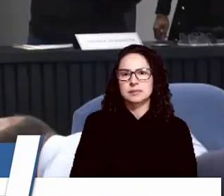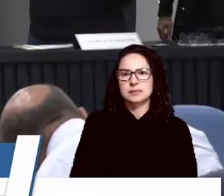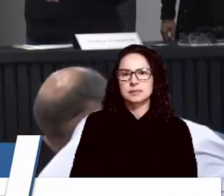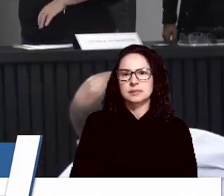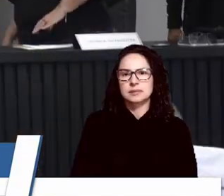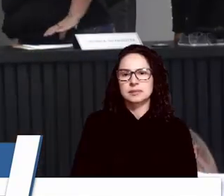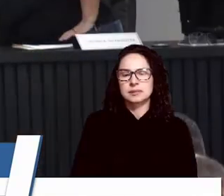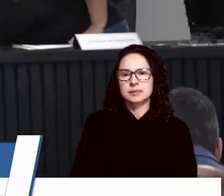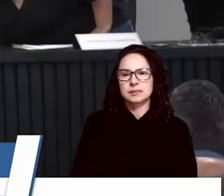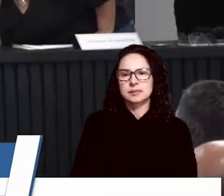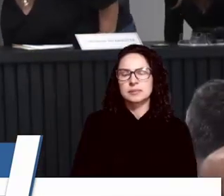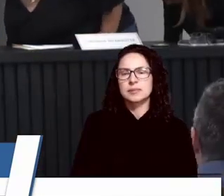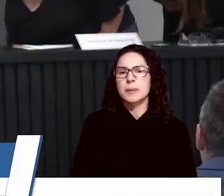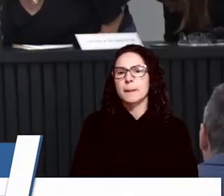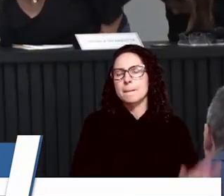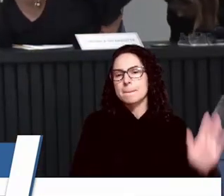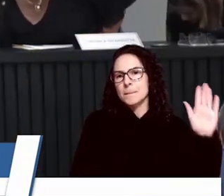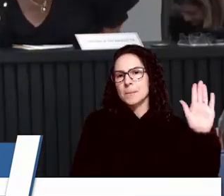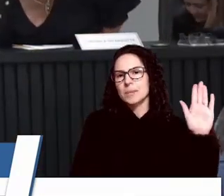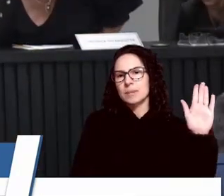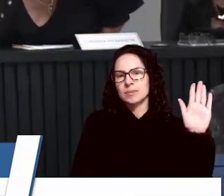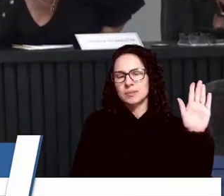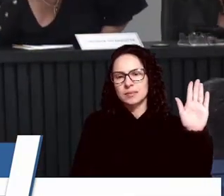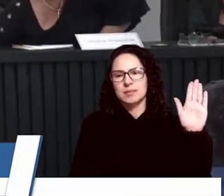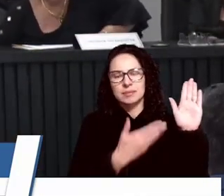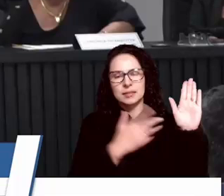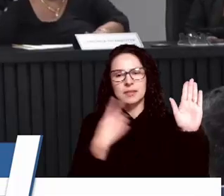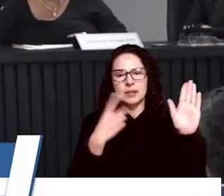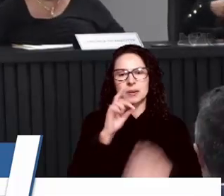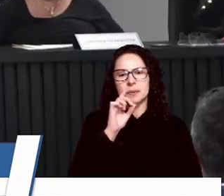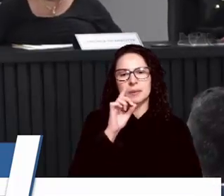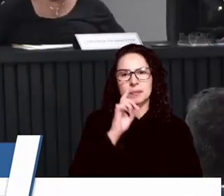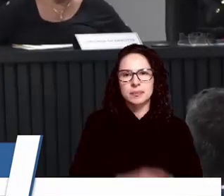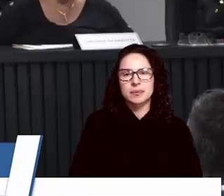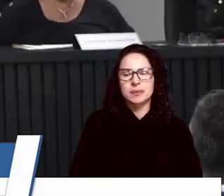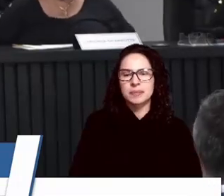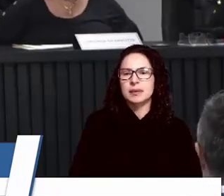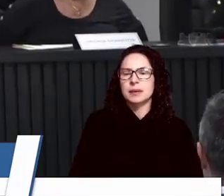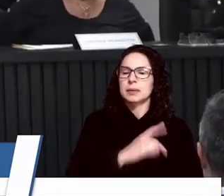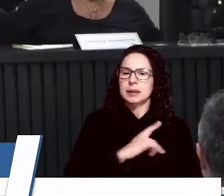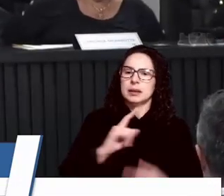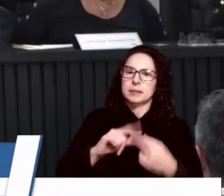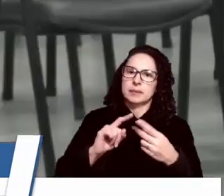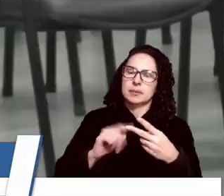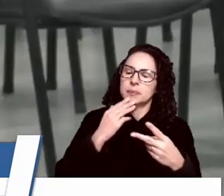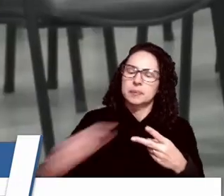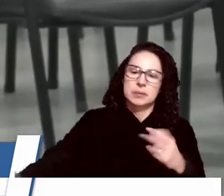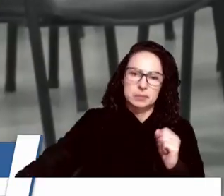Justificativa de voto, presidente. Em justificativa de voto, vereador Daniel Bassi. Presidente, fazer dois pedidos, se for